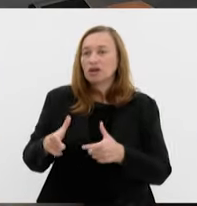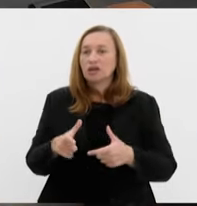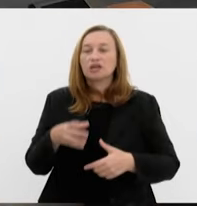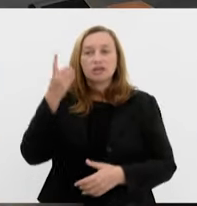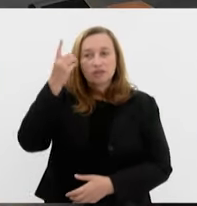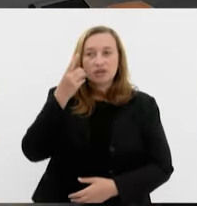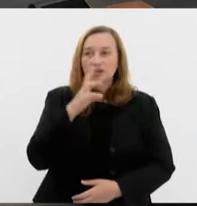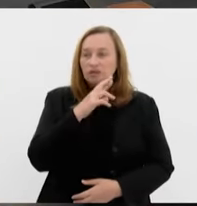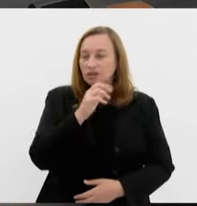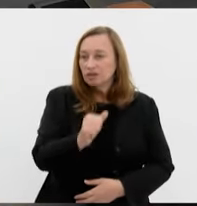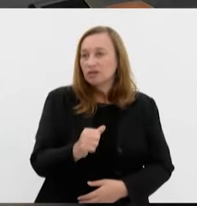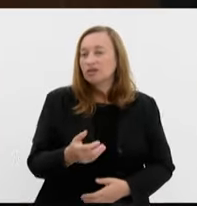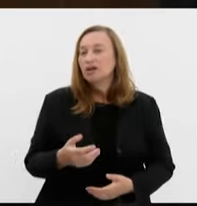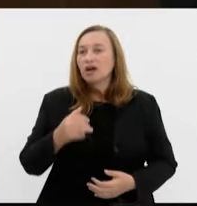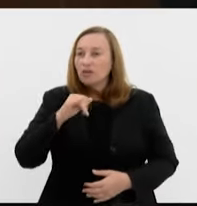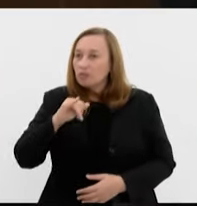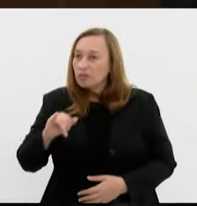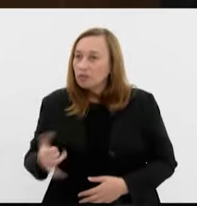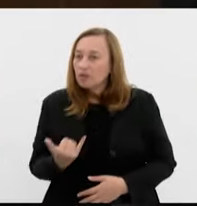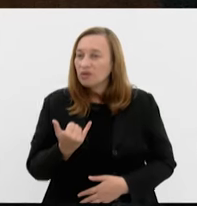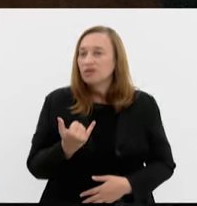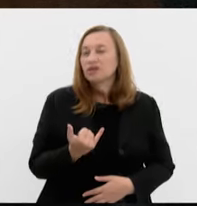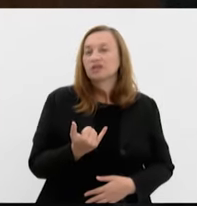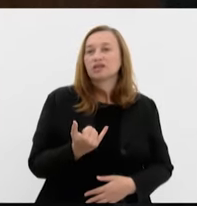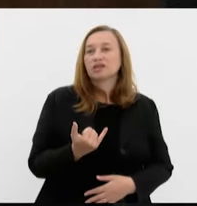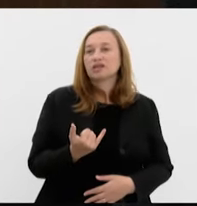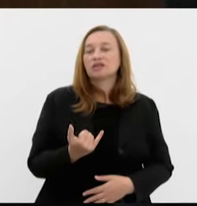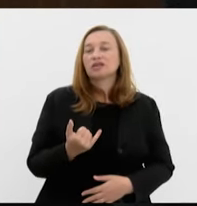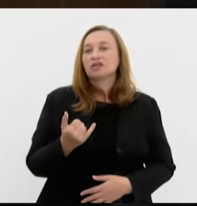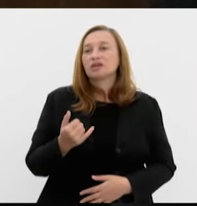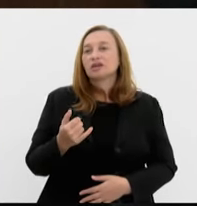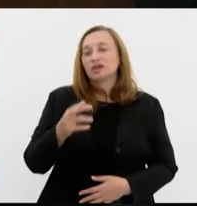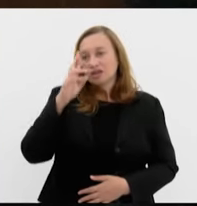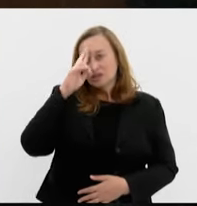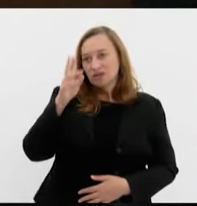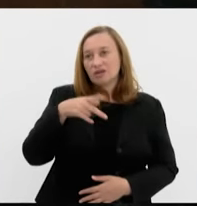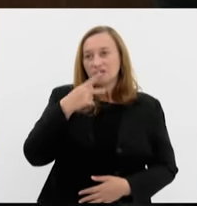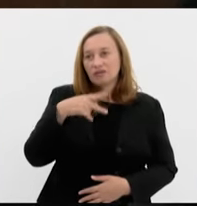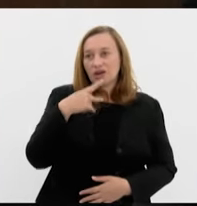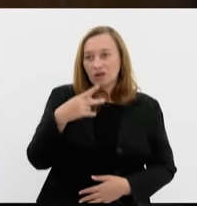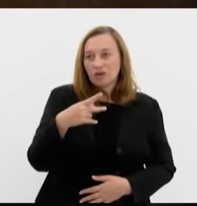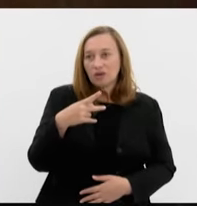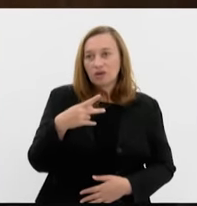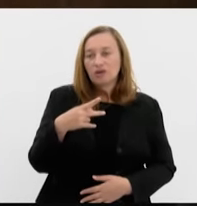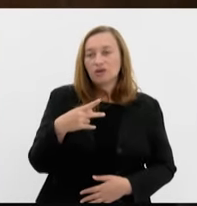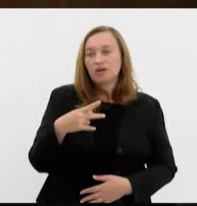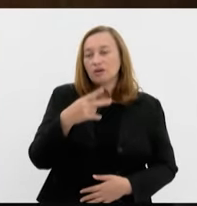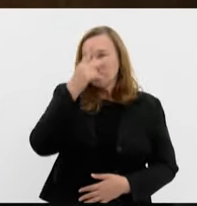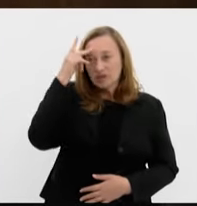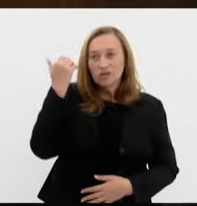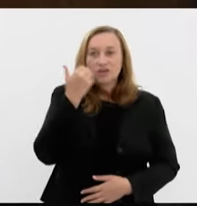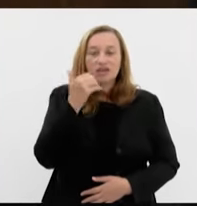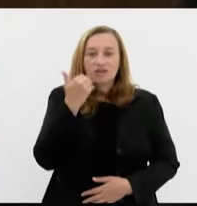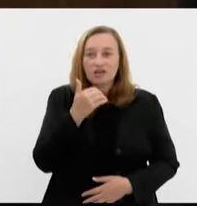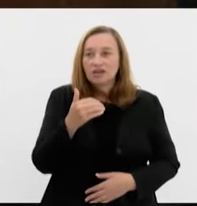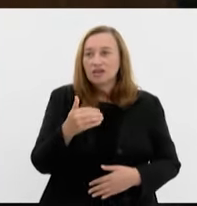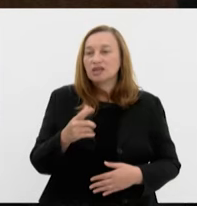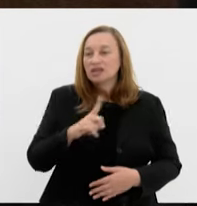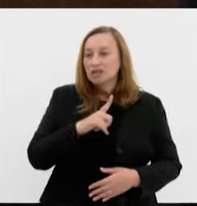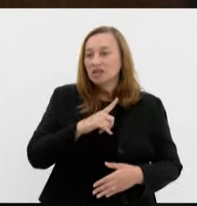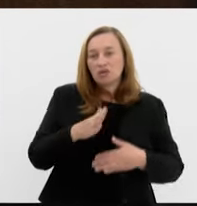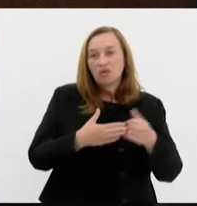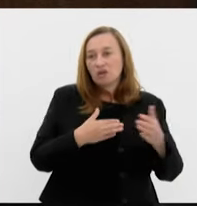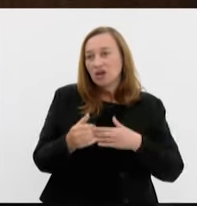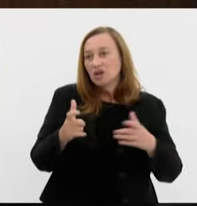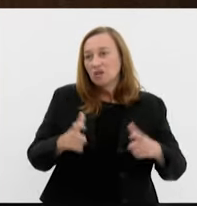aproveitando a deixa de vossa excelência que gente ma caráter tem em todo lugar gente ma caráter tem em Niterói também uma terra